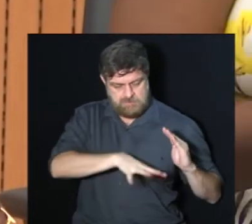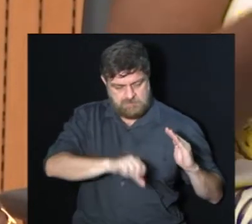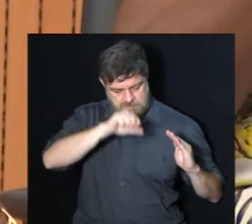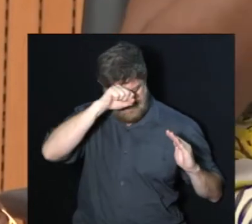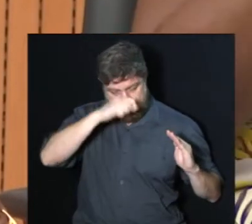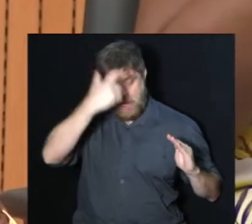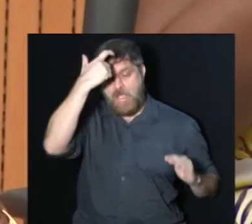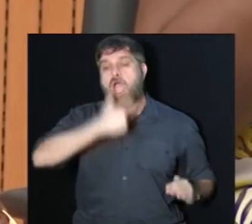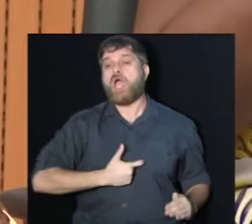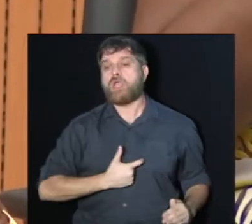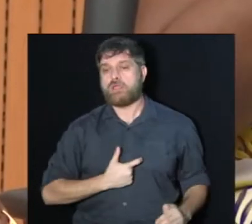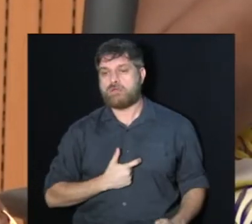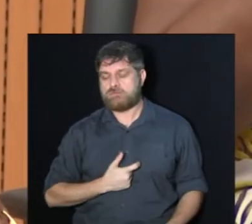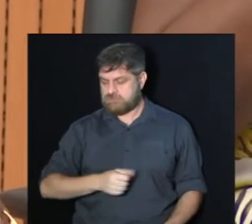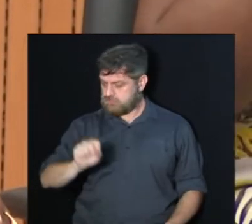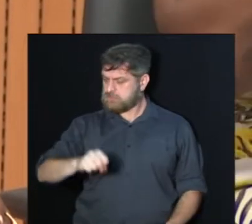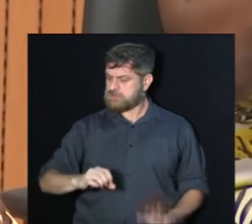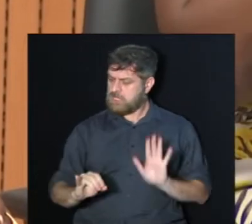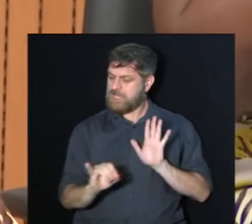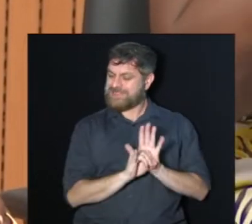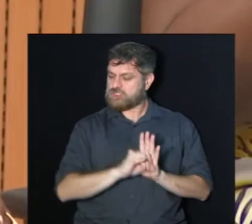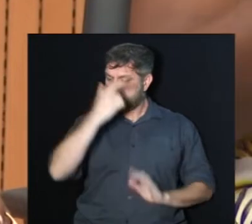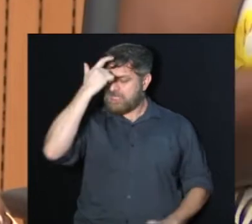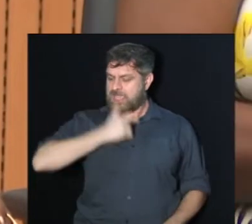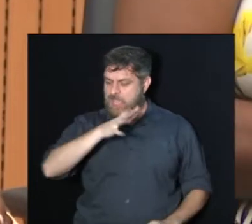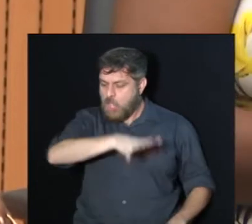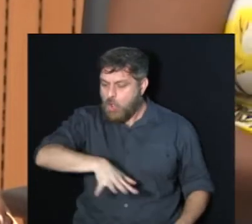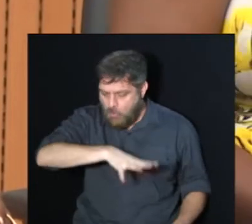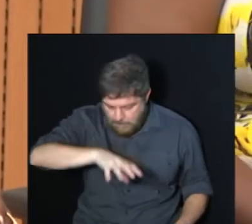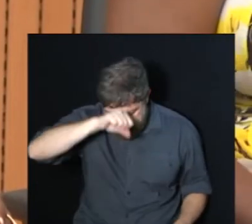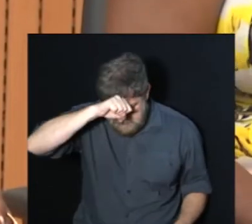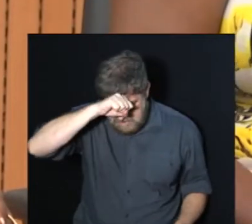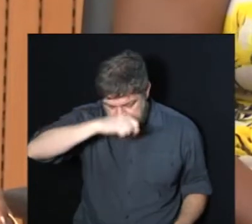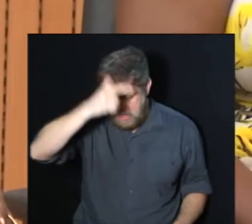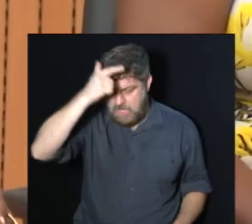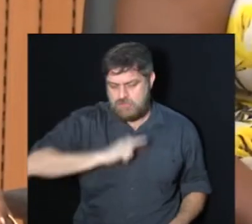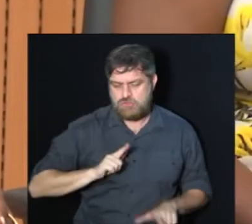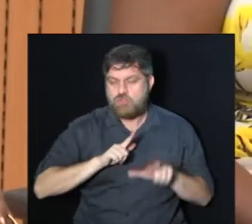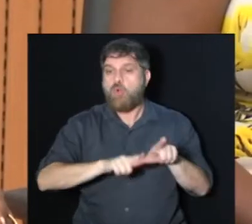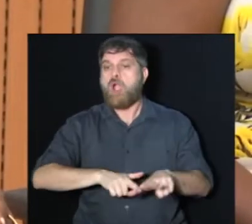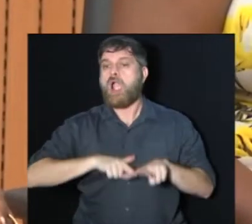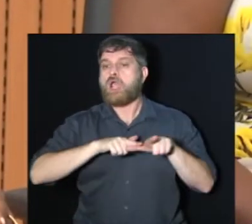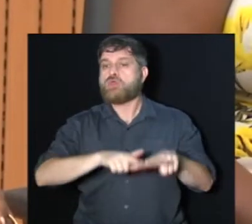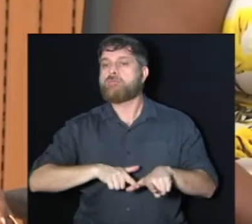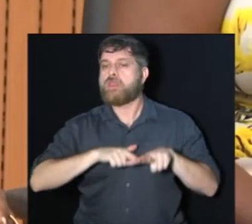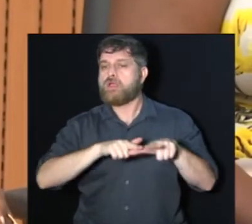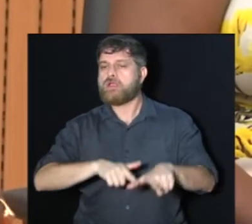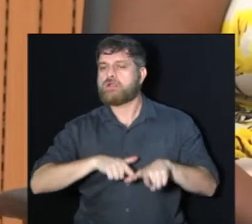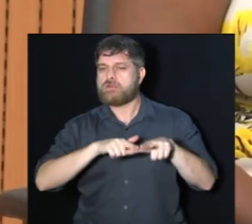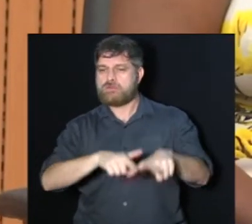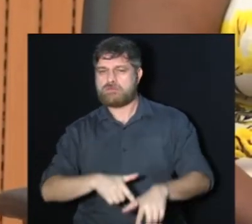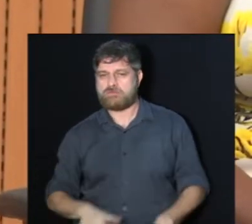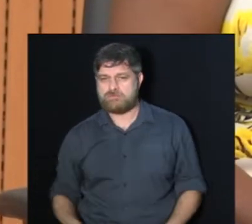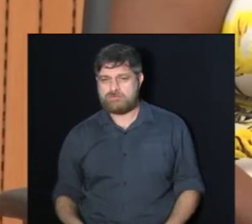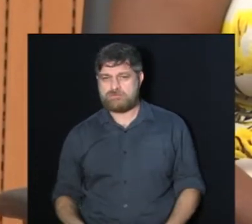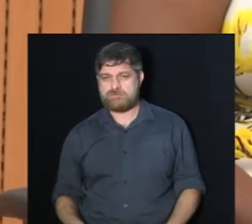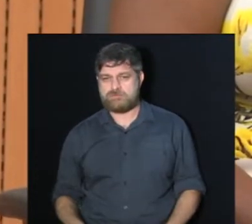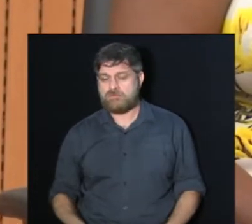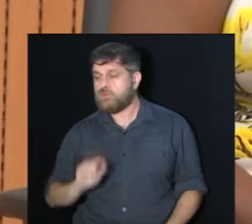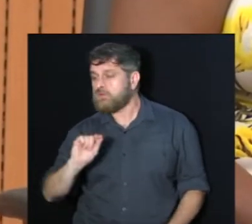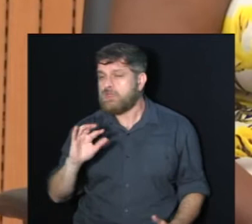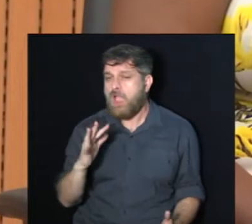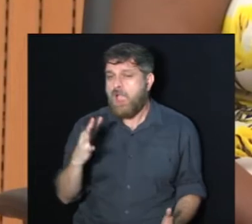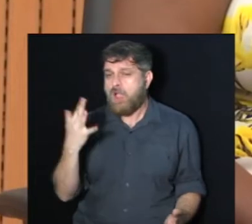de terreiro. Eu sou da Umbanda e eu sou do Candomblé. E aí, o que acontece? A